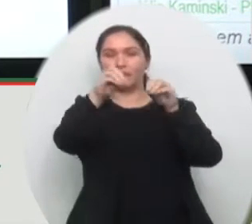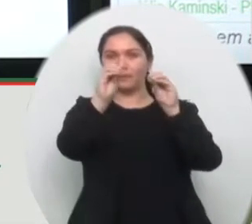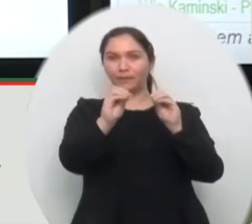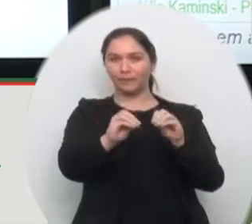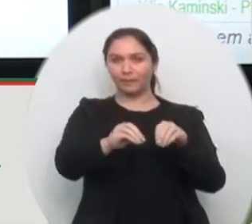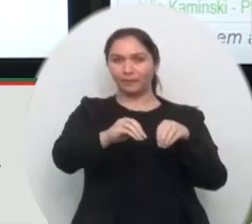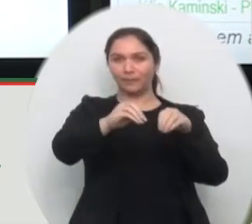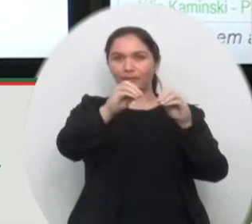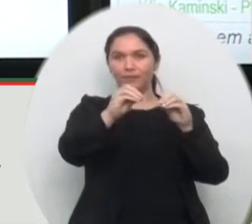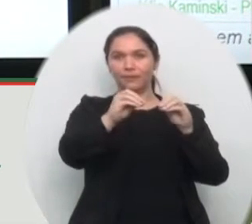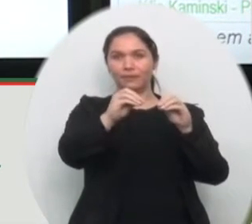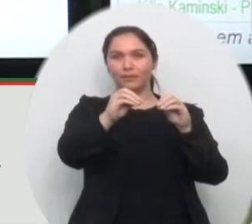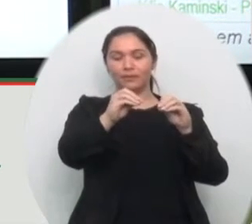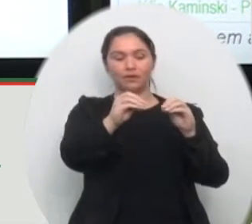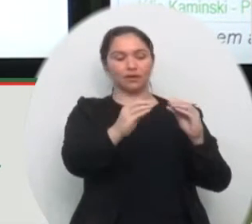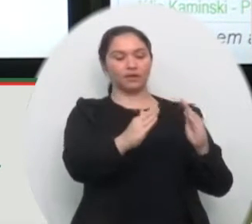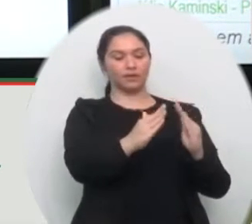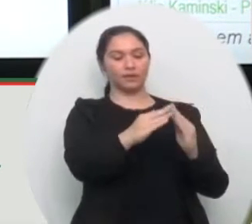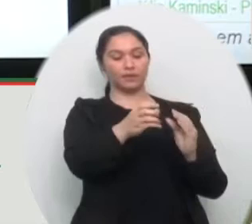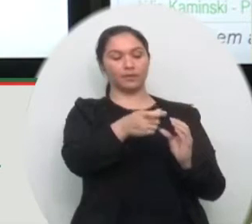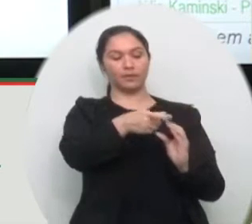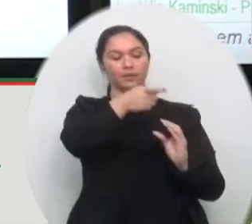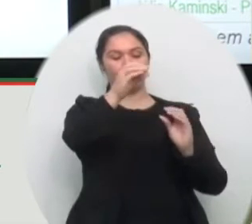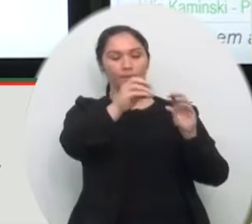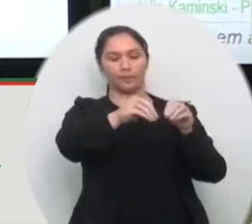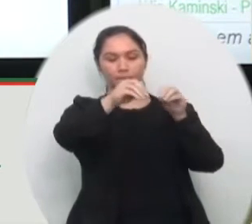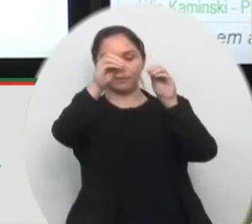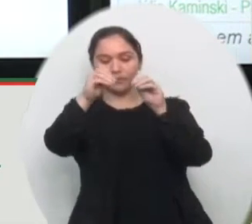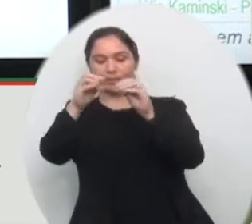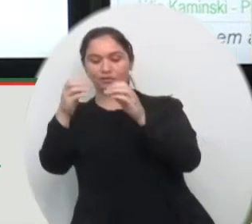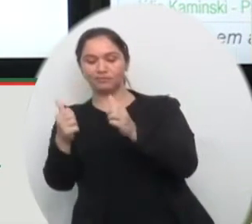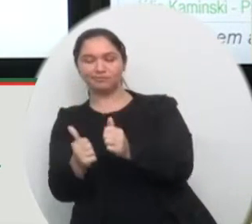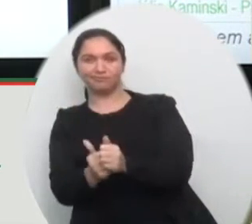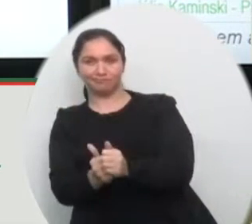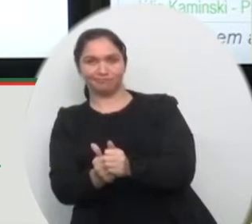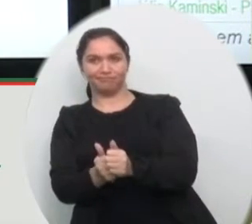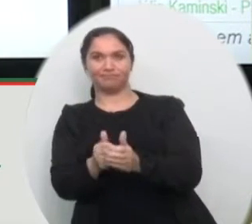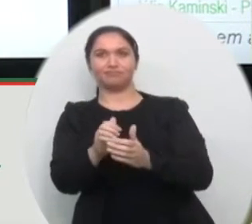no cercado do vizinho. E do mais próximo também, com um dia de vento.